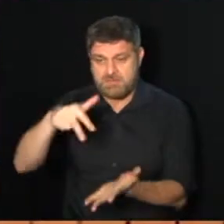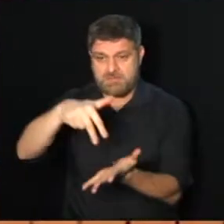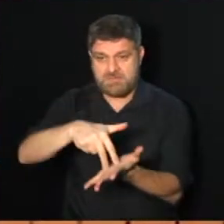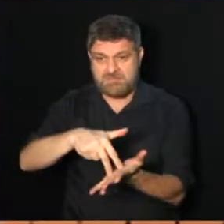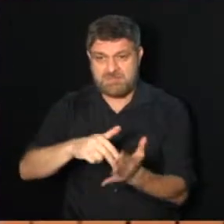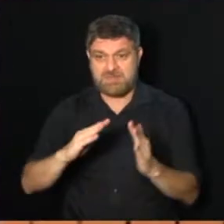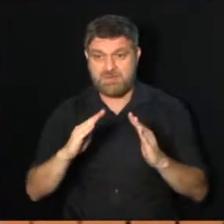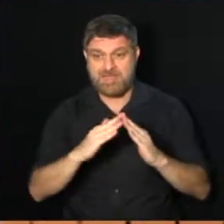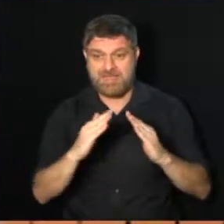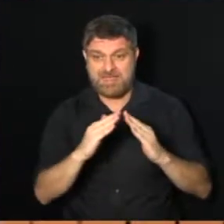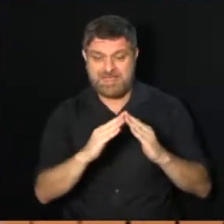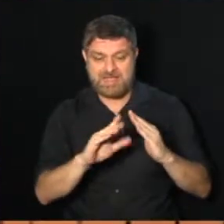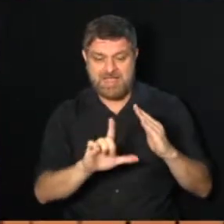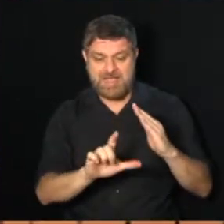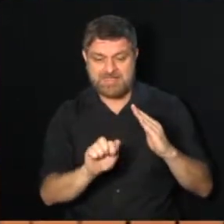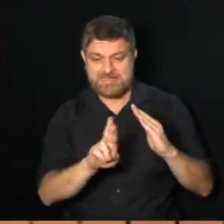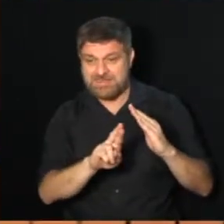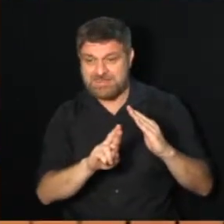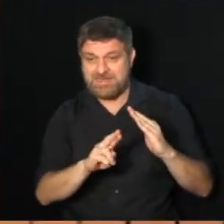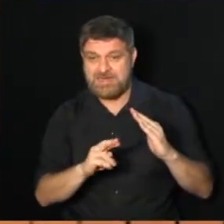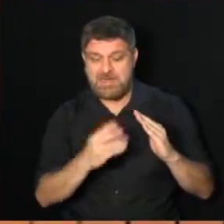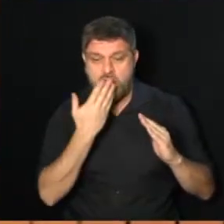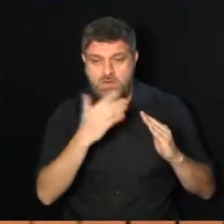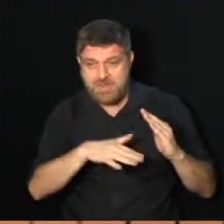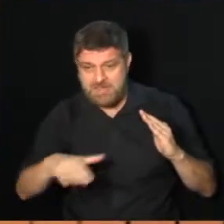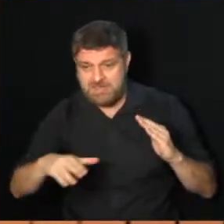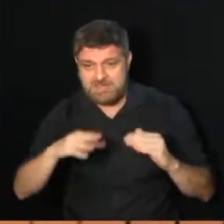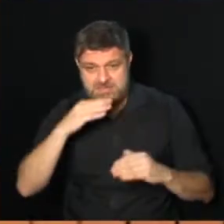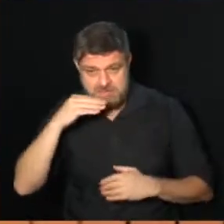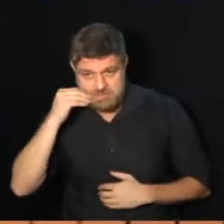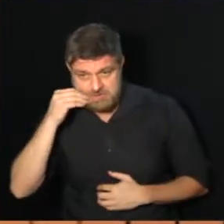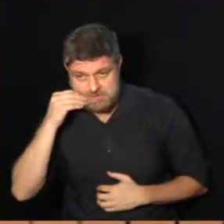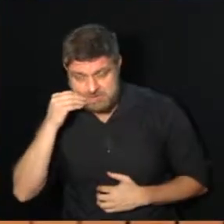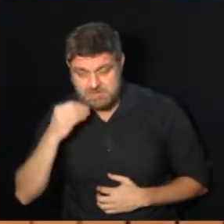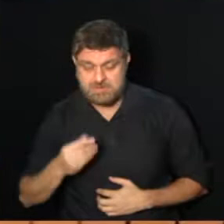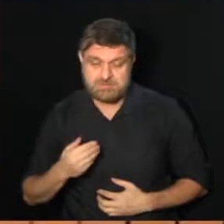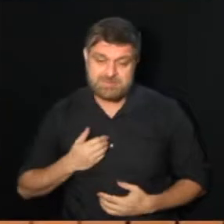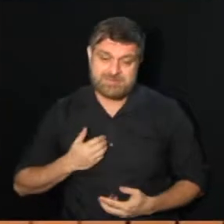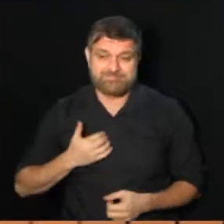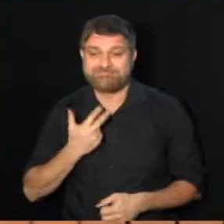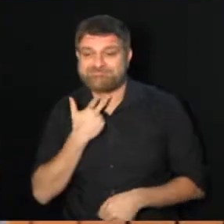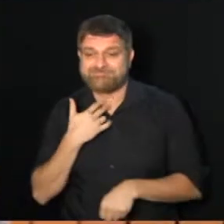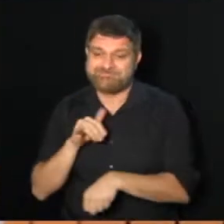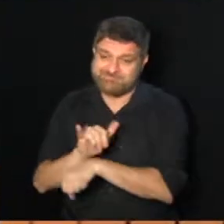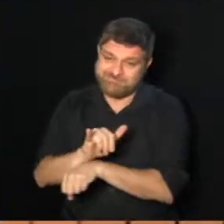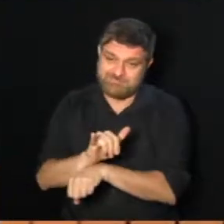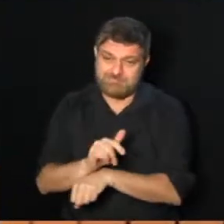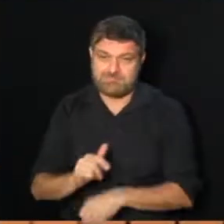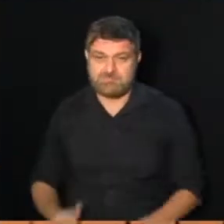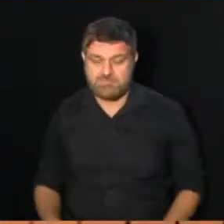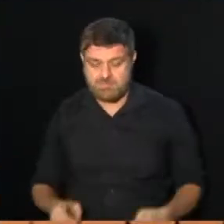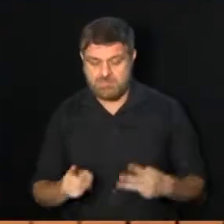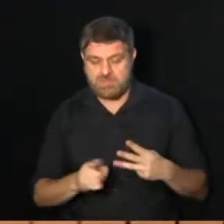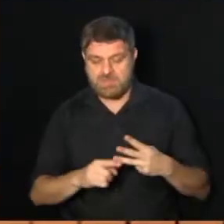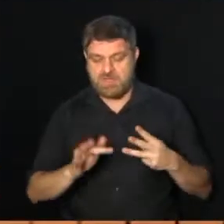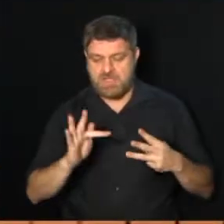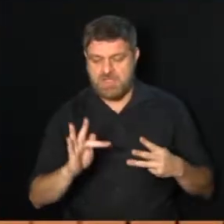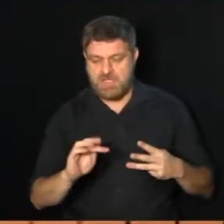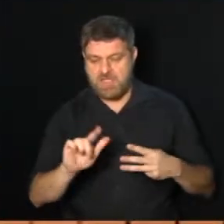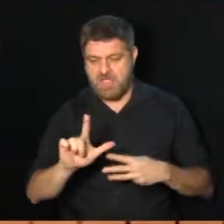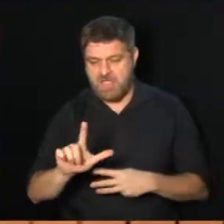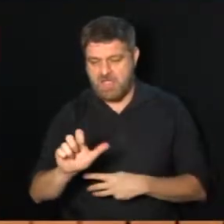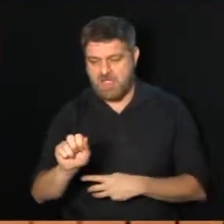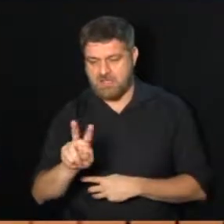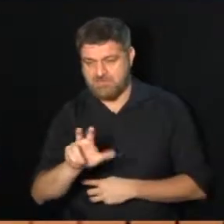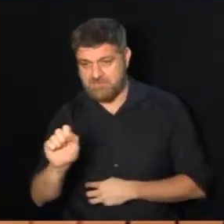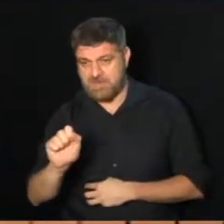uma casa-lar, de criança e adolescente, talvez ela possa falar, e não pôde estar presente, a Flávia representando a Secretaria de Educação. Cumprimentar